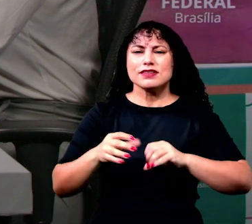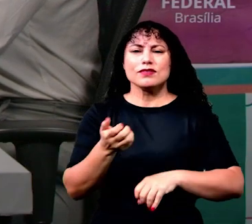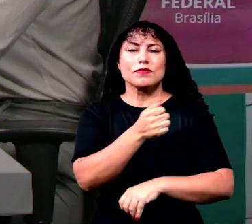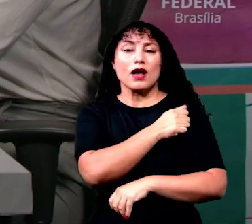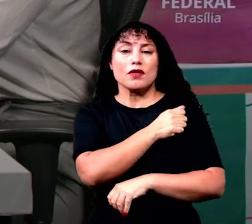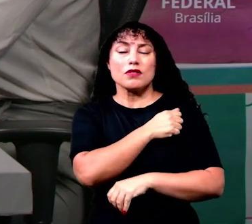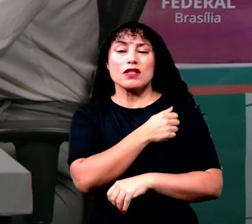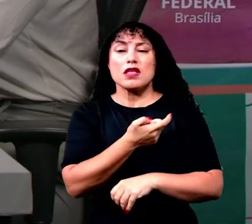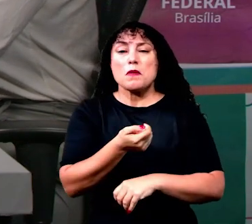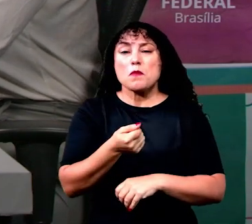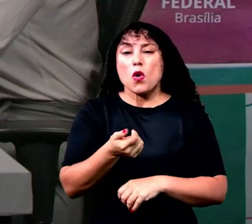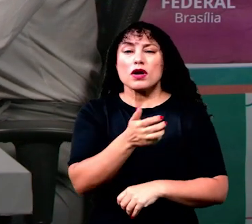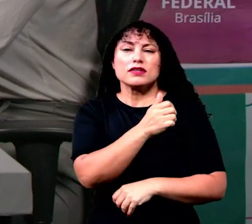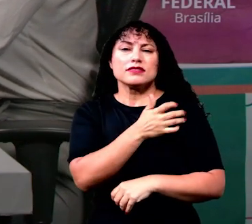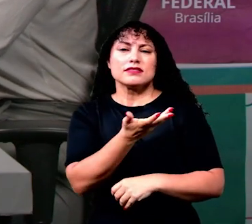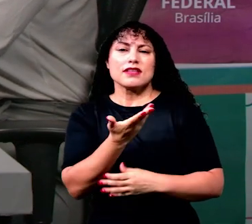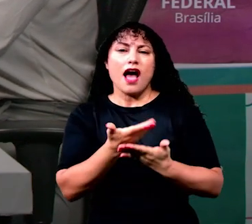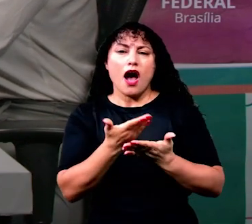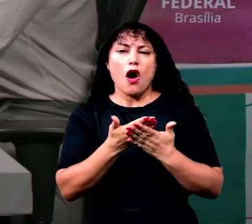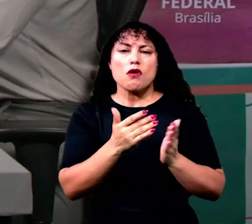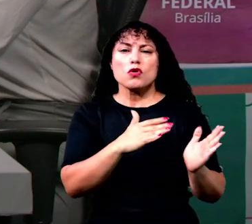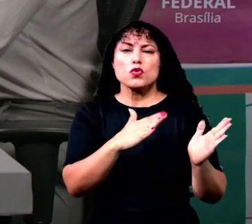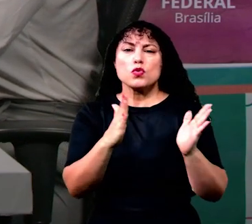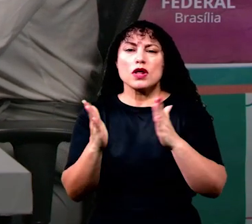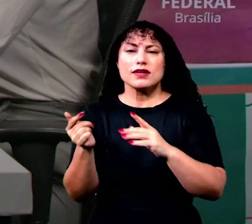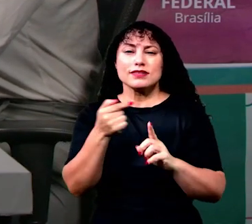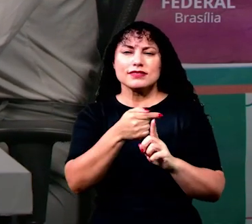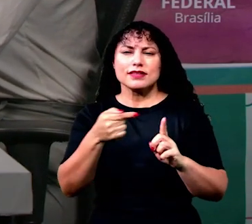que têm poucas aulas durante a semana?